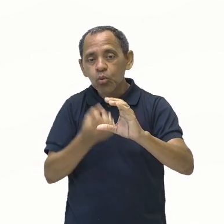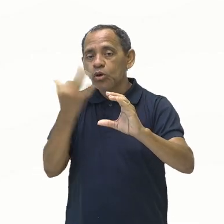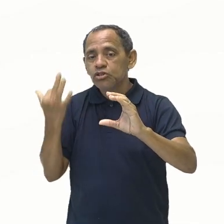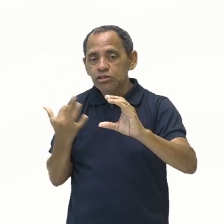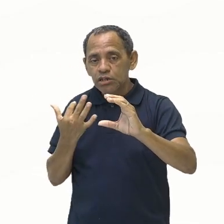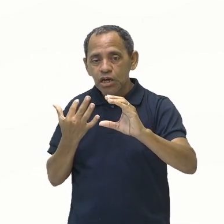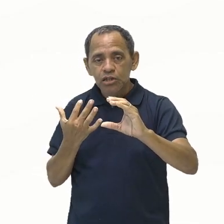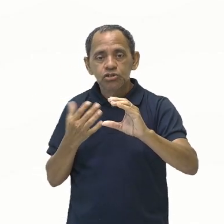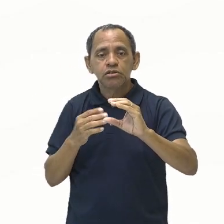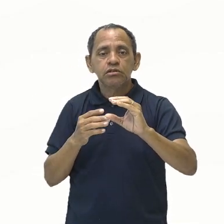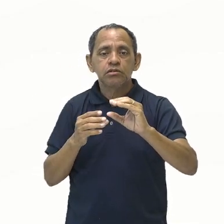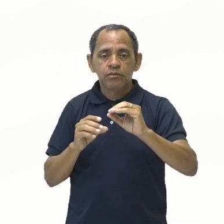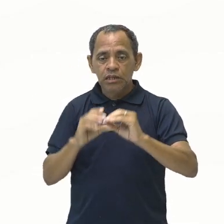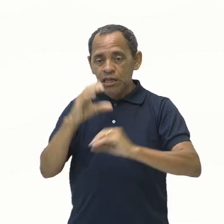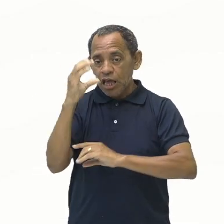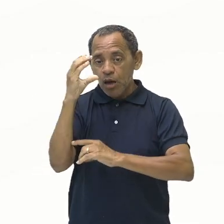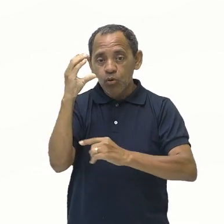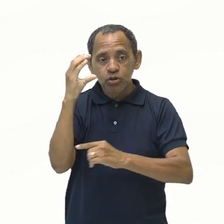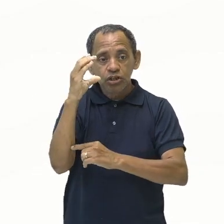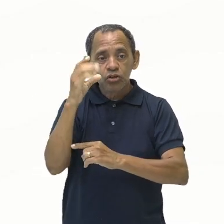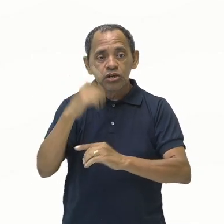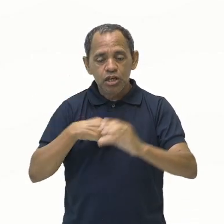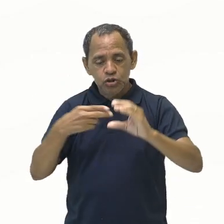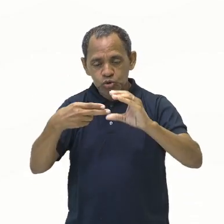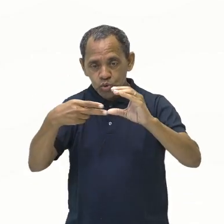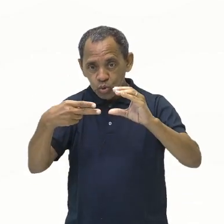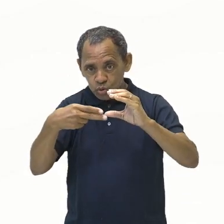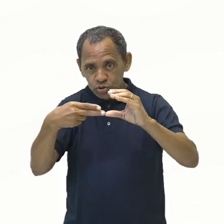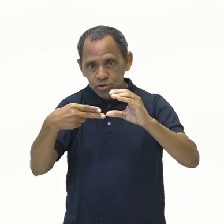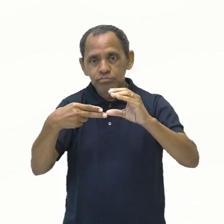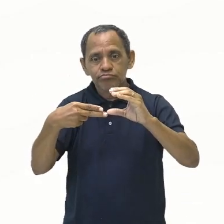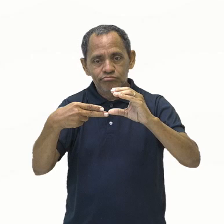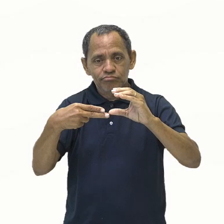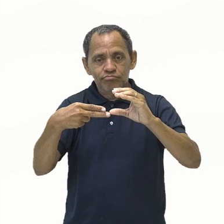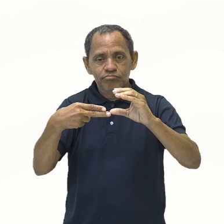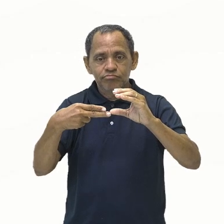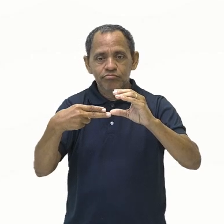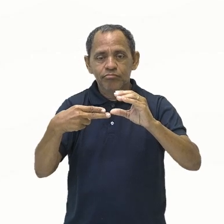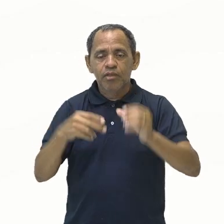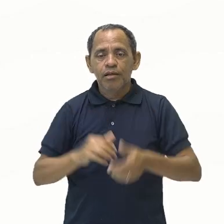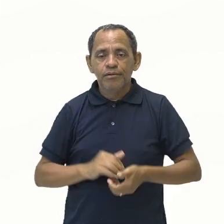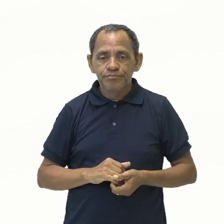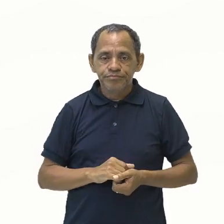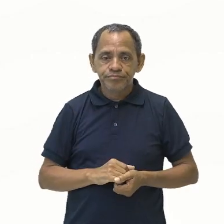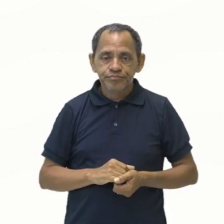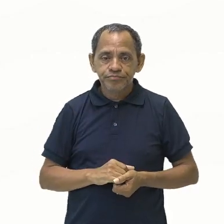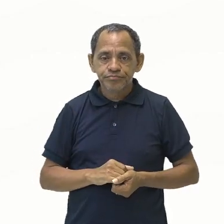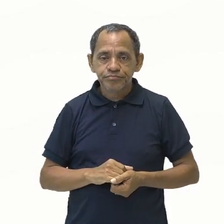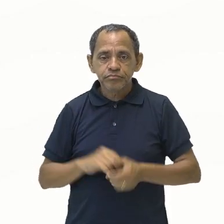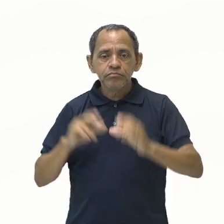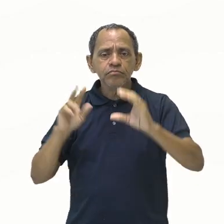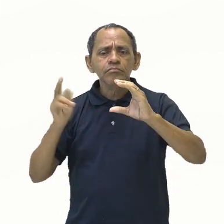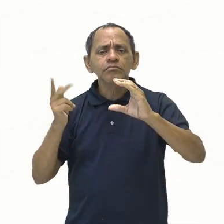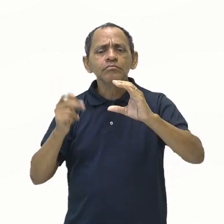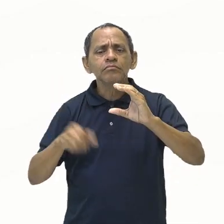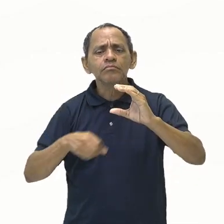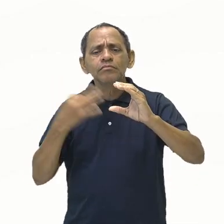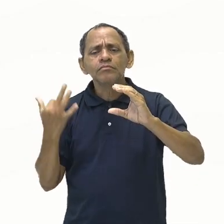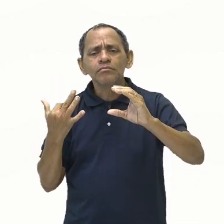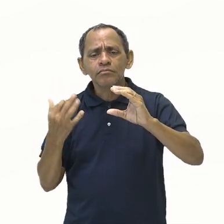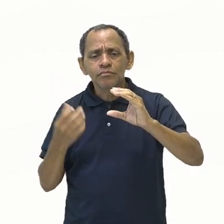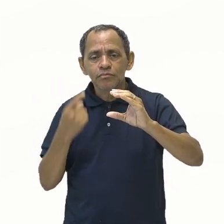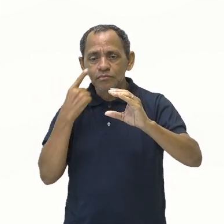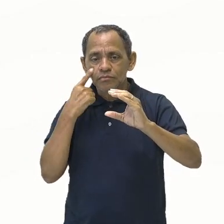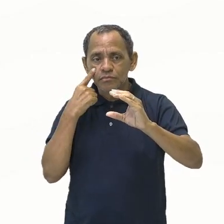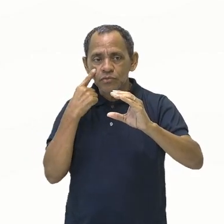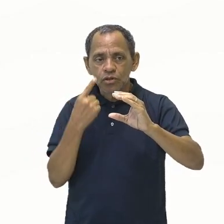tenho? 1, 2. Então, são 2 carbonos aqui. Quantos hidrogênios nós temos? 1,